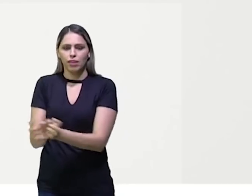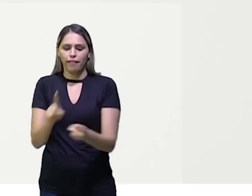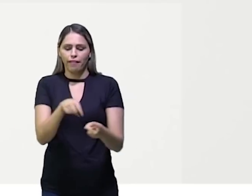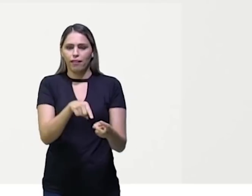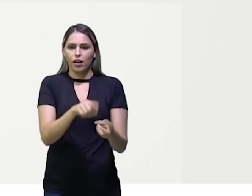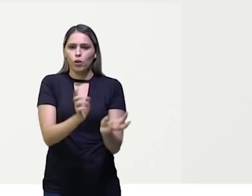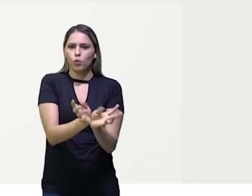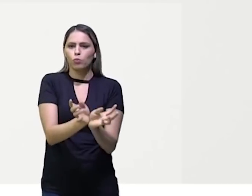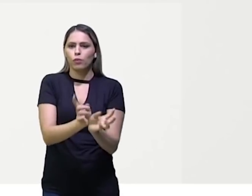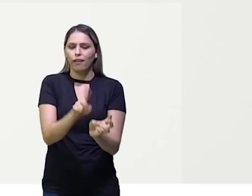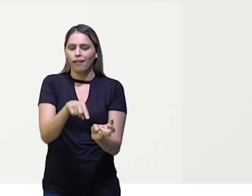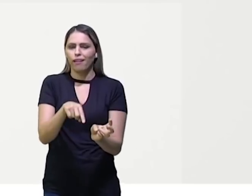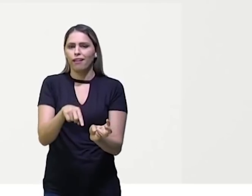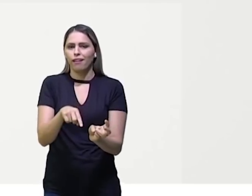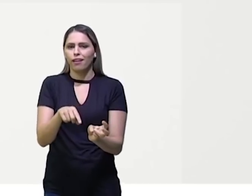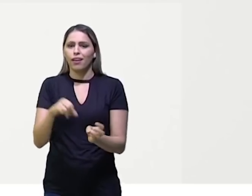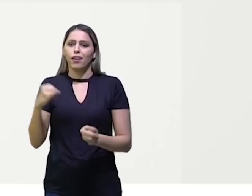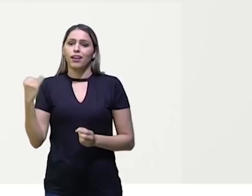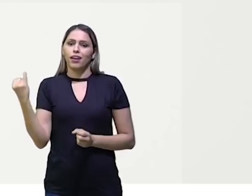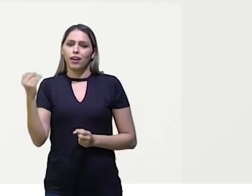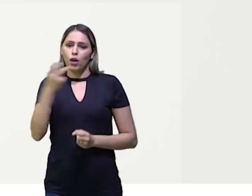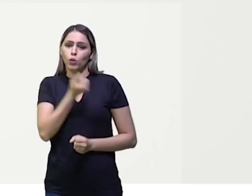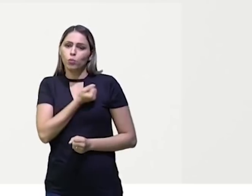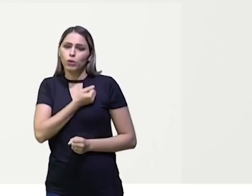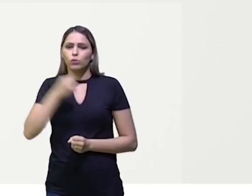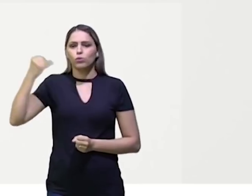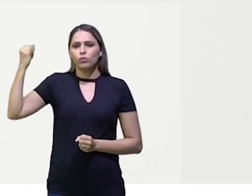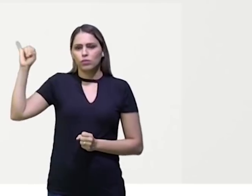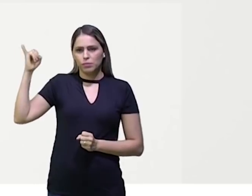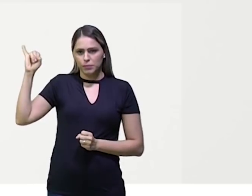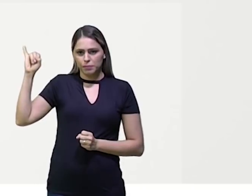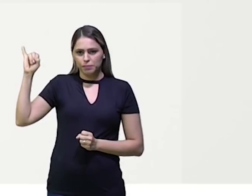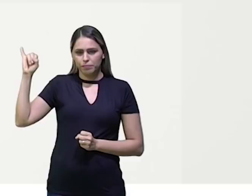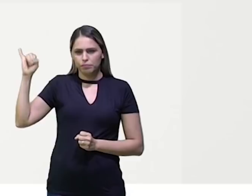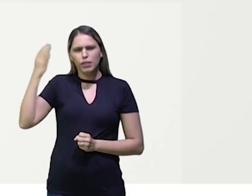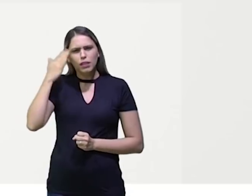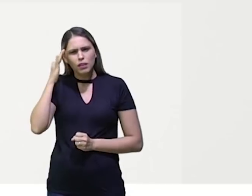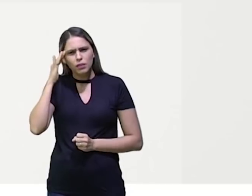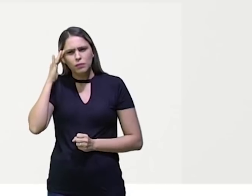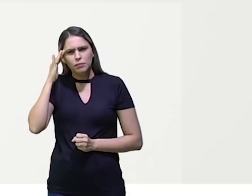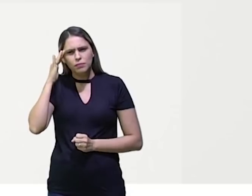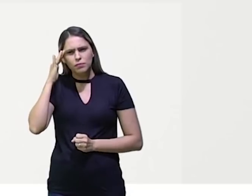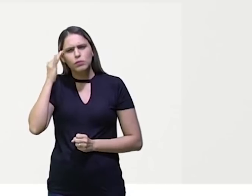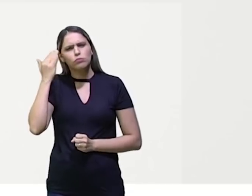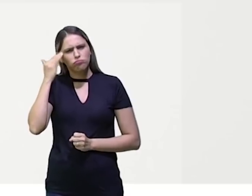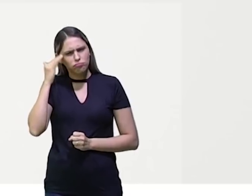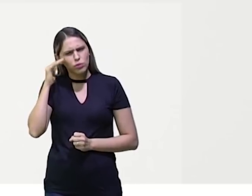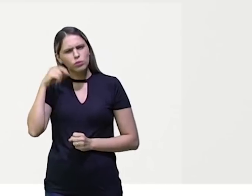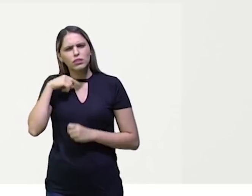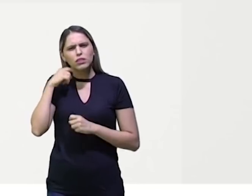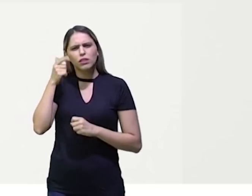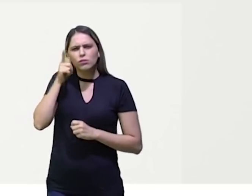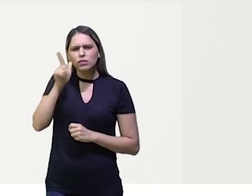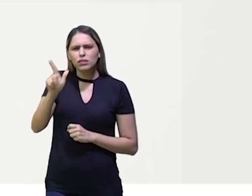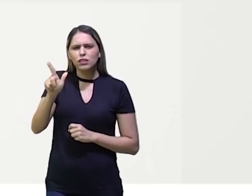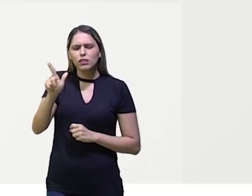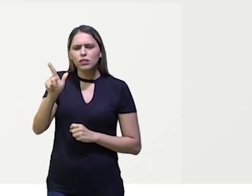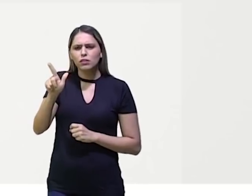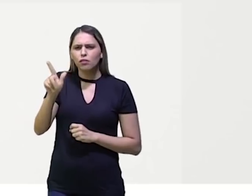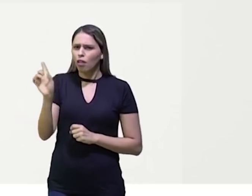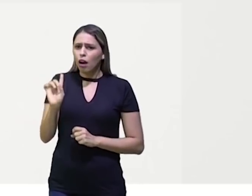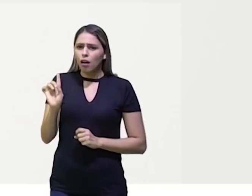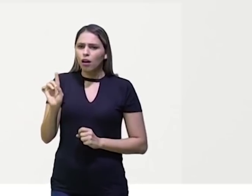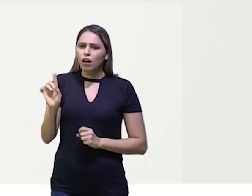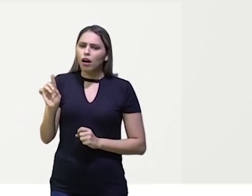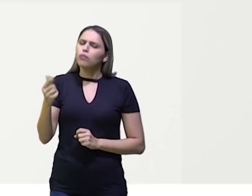quem sobrou 1 e quem está fora é ímpar, entendeu? Deu para entender agora? Não? Então bora